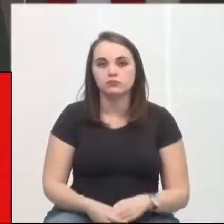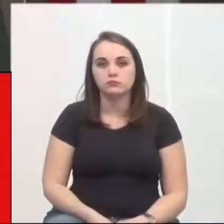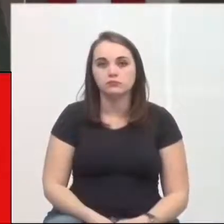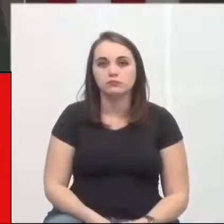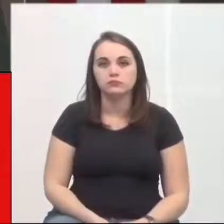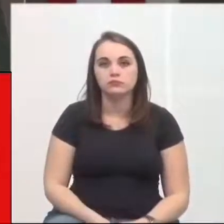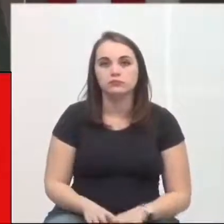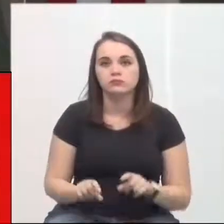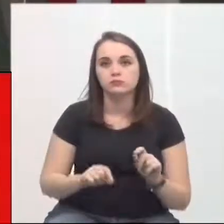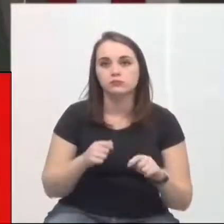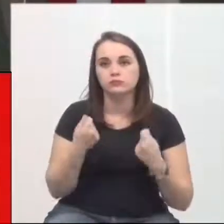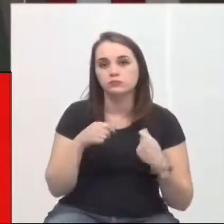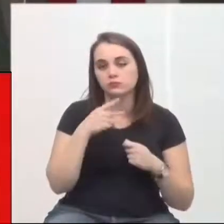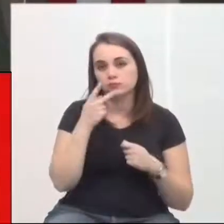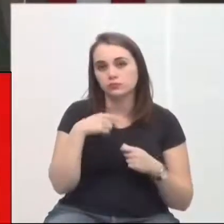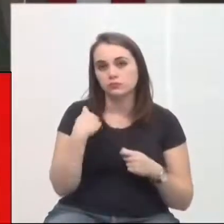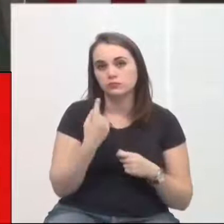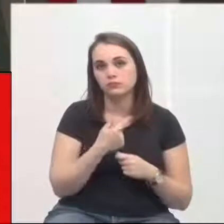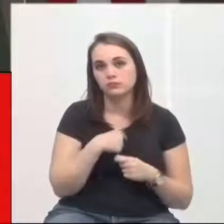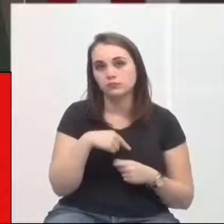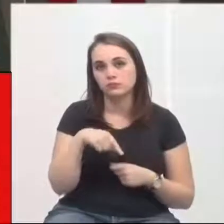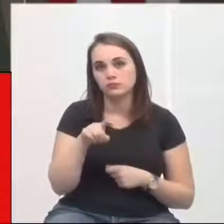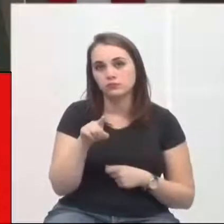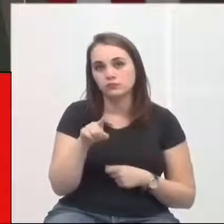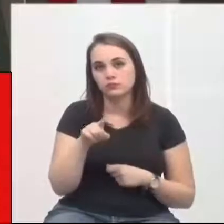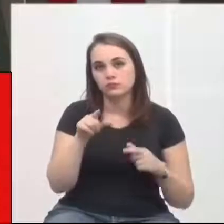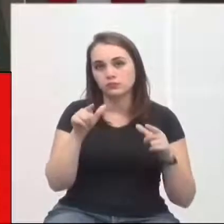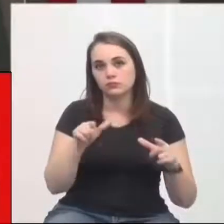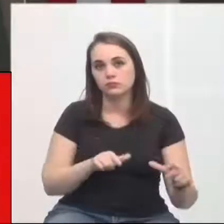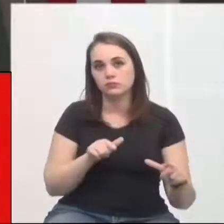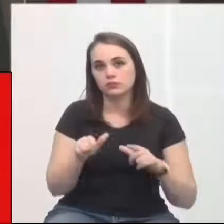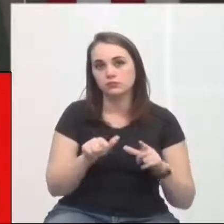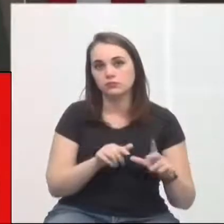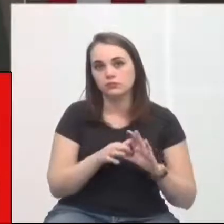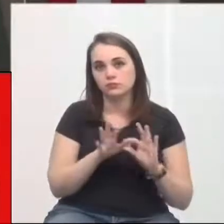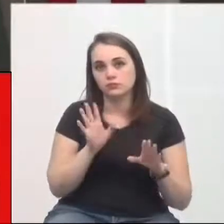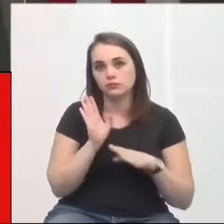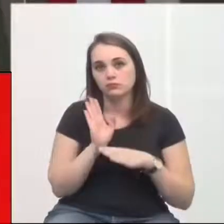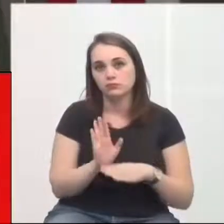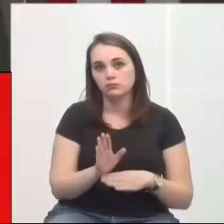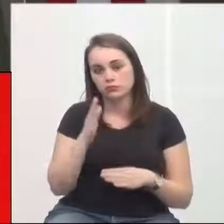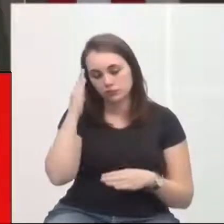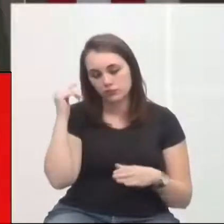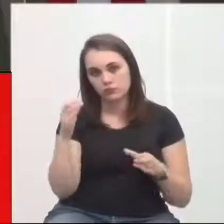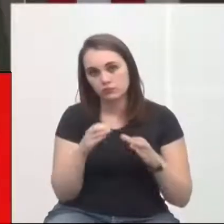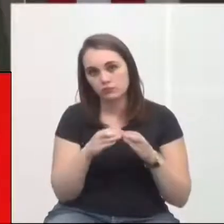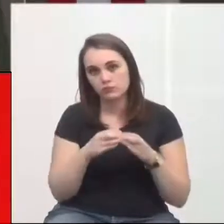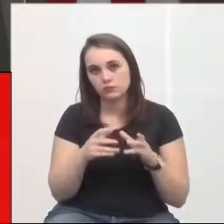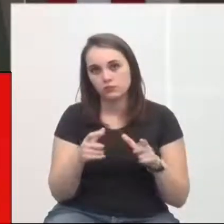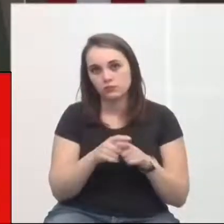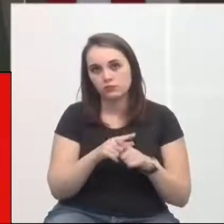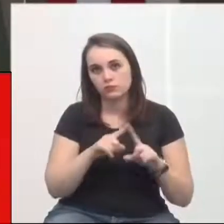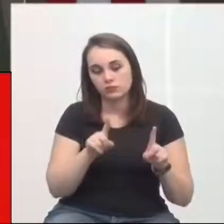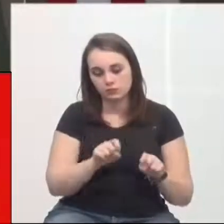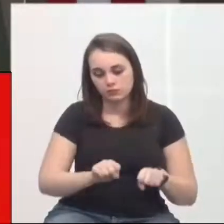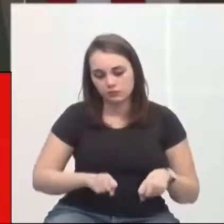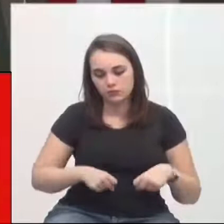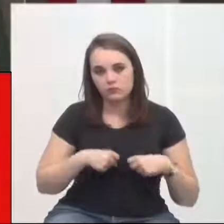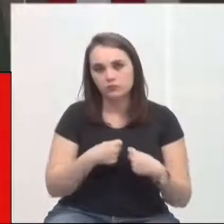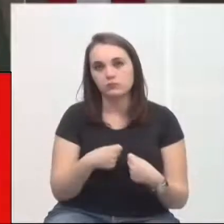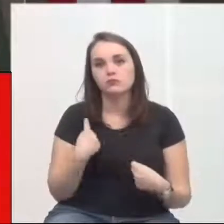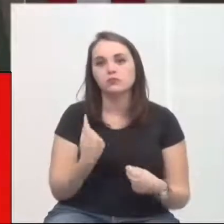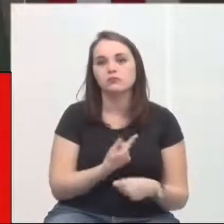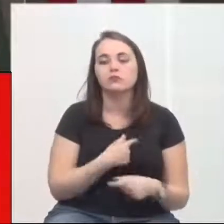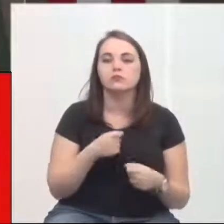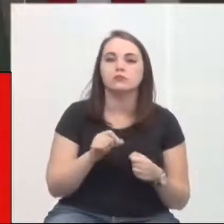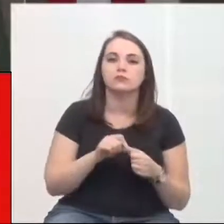que eu tinha que dizer é que a gente está lá no pátio à disposição. Eu sei que a equipe é pequena, mas são batalhadores, e vamos